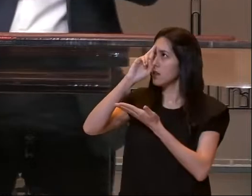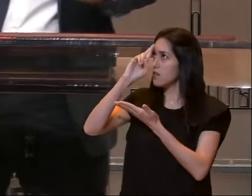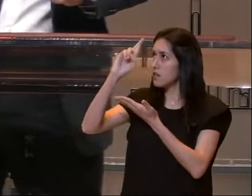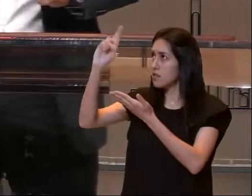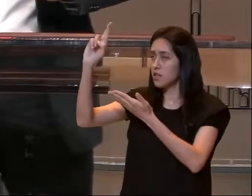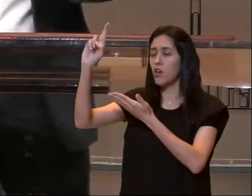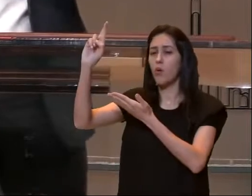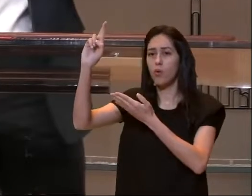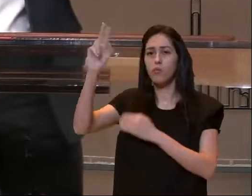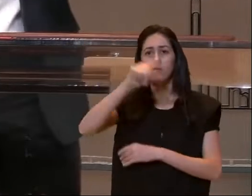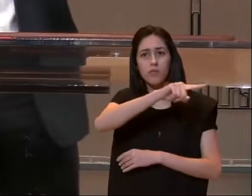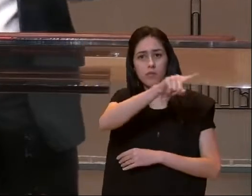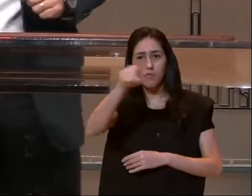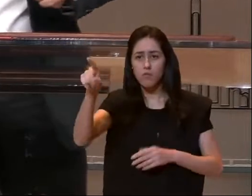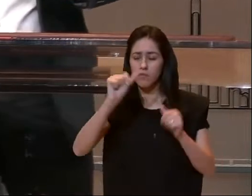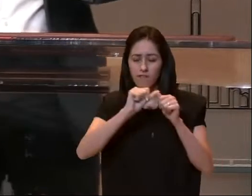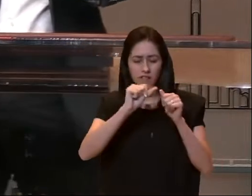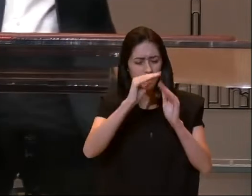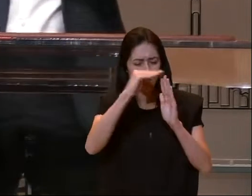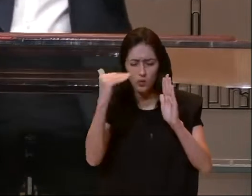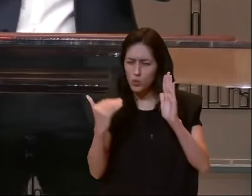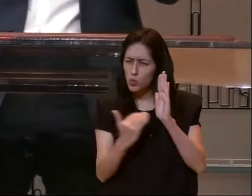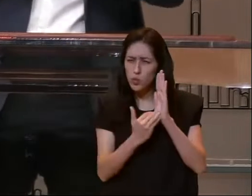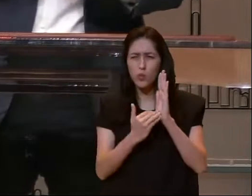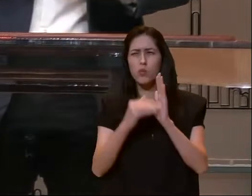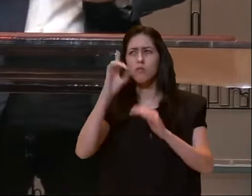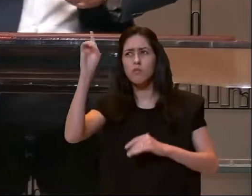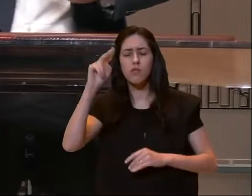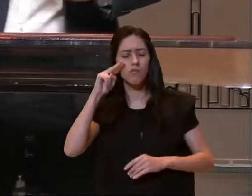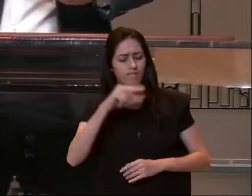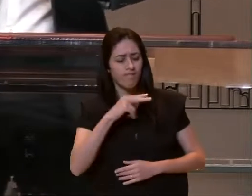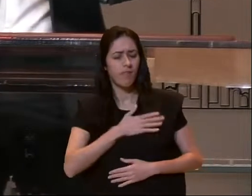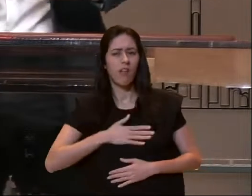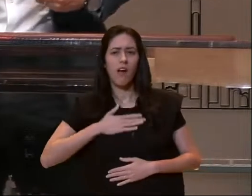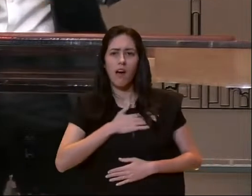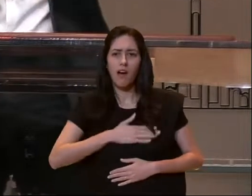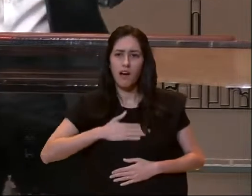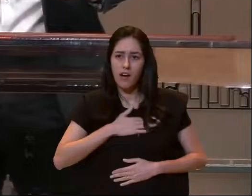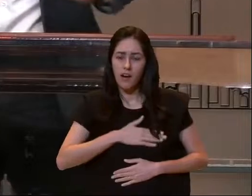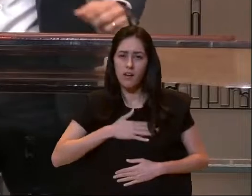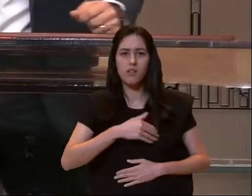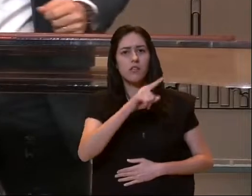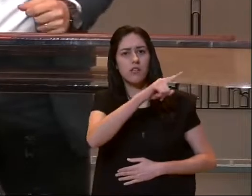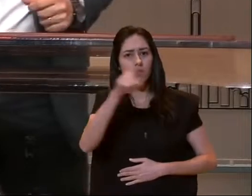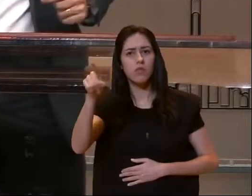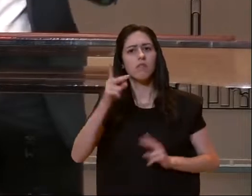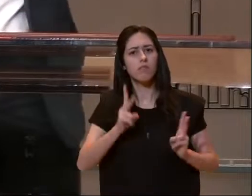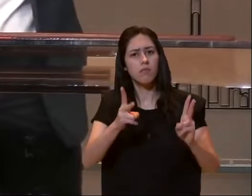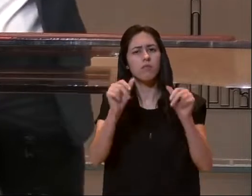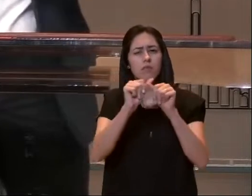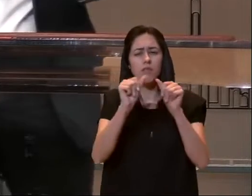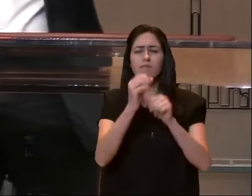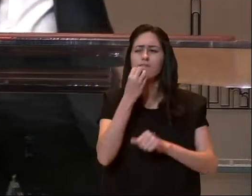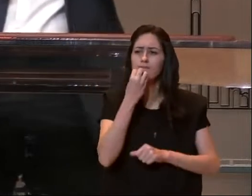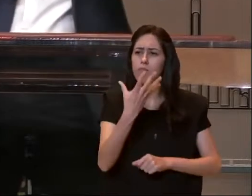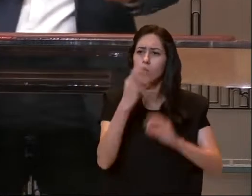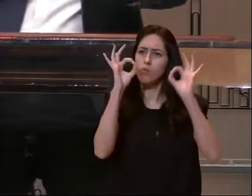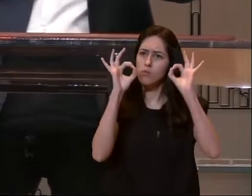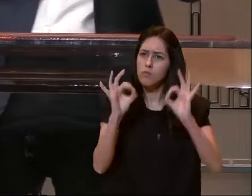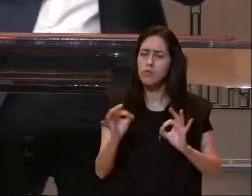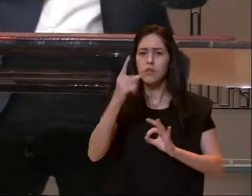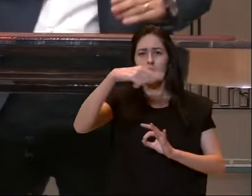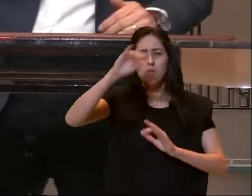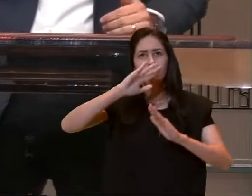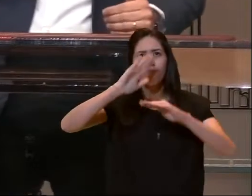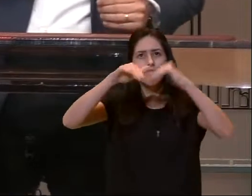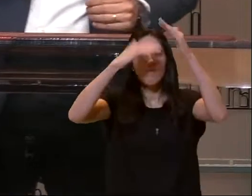tudo possam agradá-lo, frutificando em toda boa obra, crescendo no